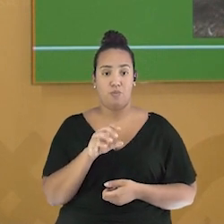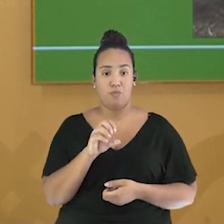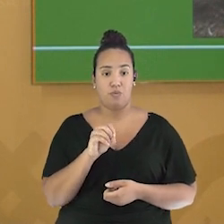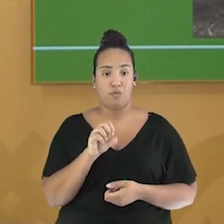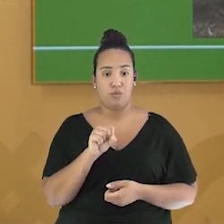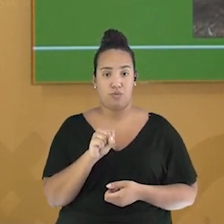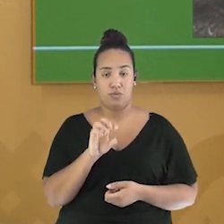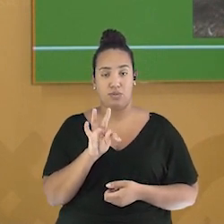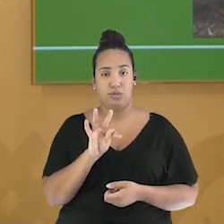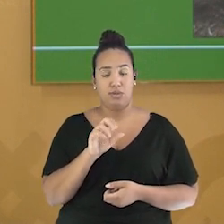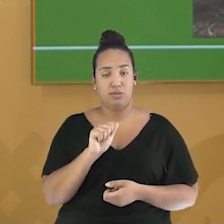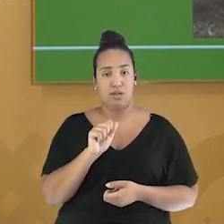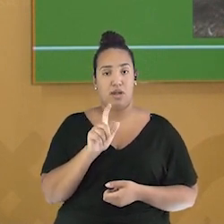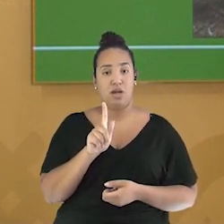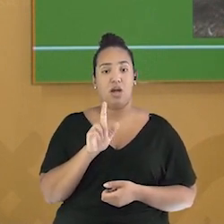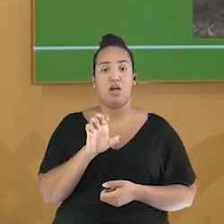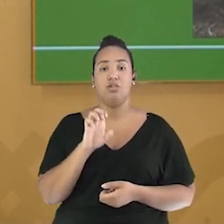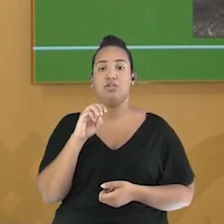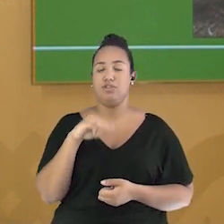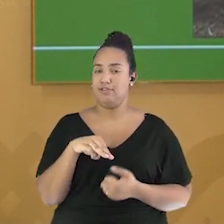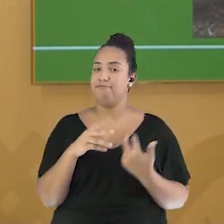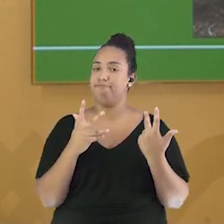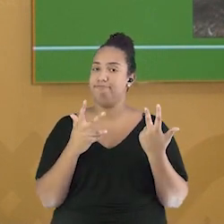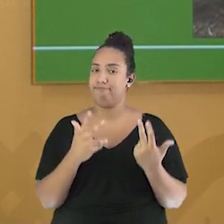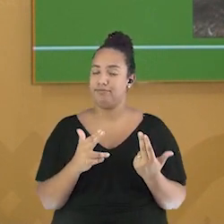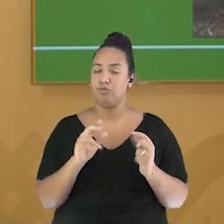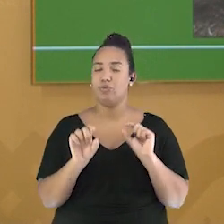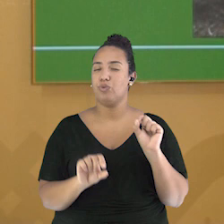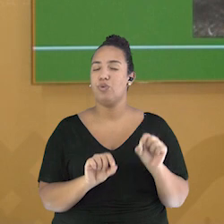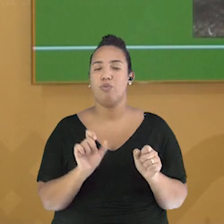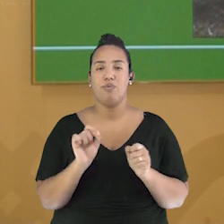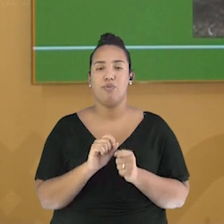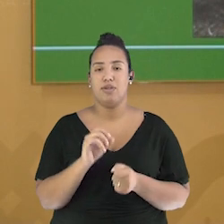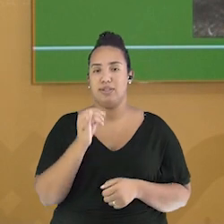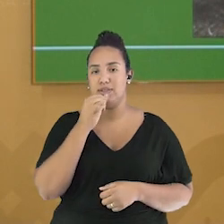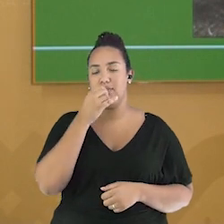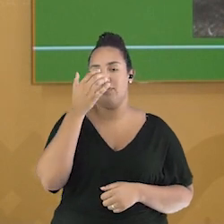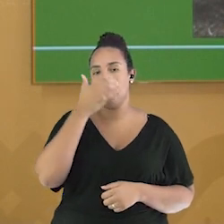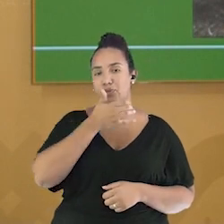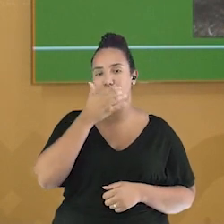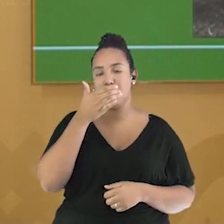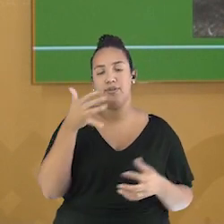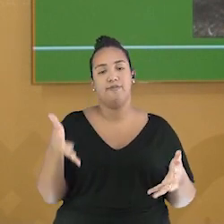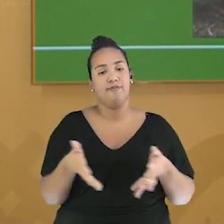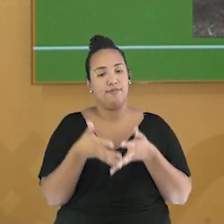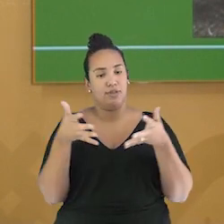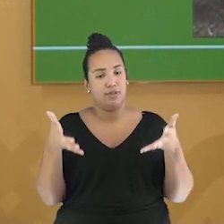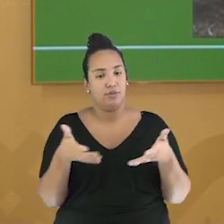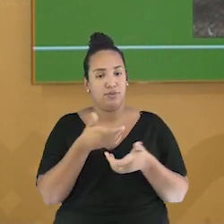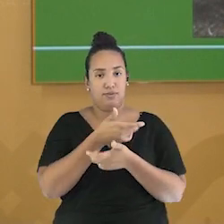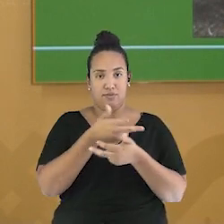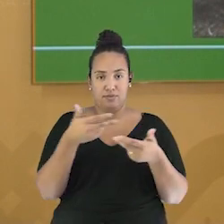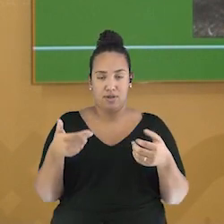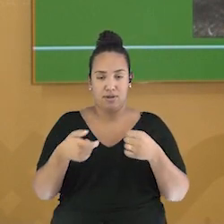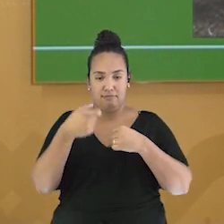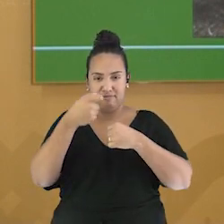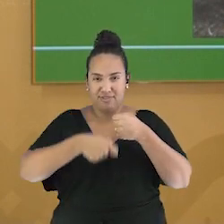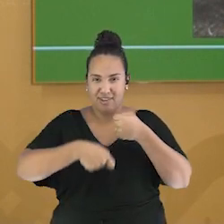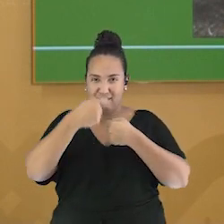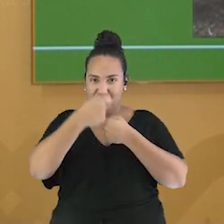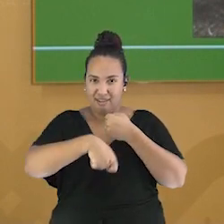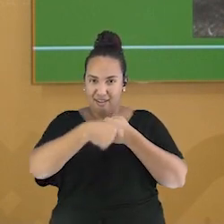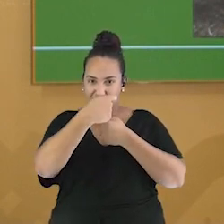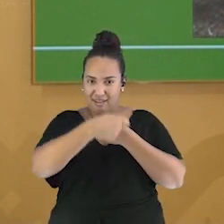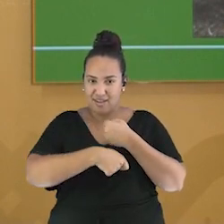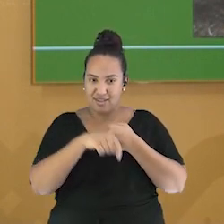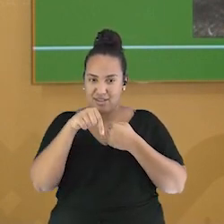funciona da seguinte maneira: sempre que se consome verduras, legumes ou frutas, as cascas, bagaços